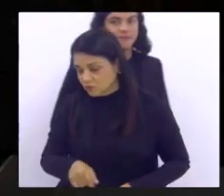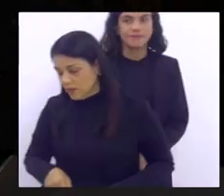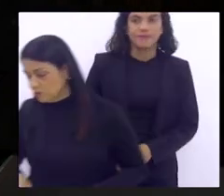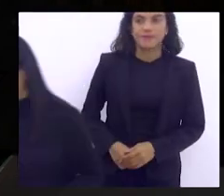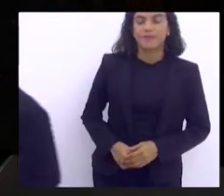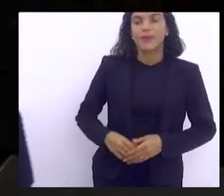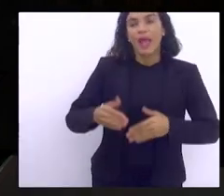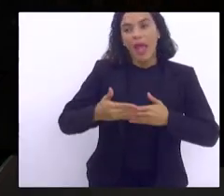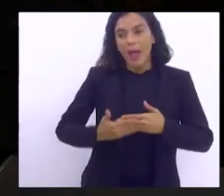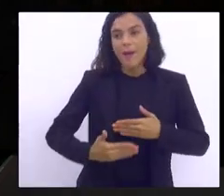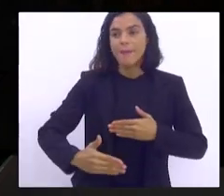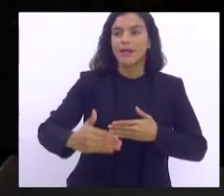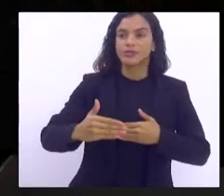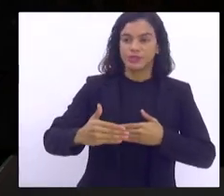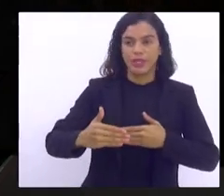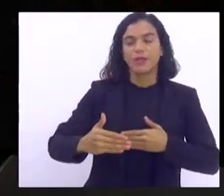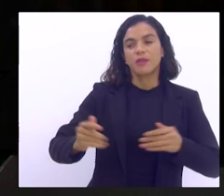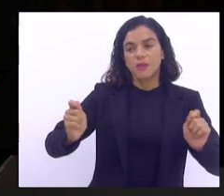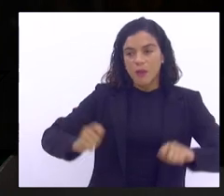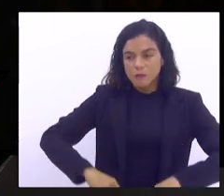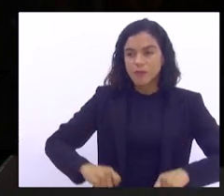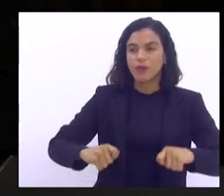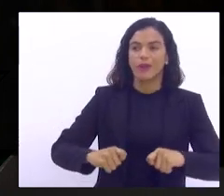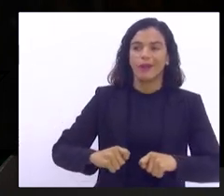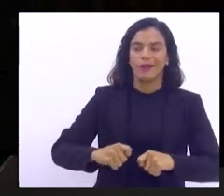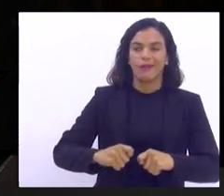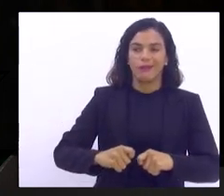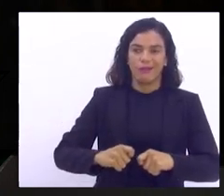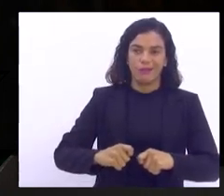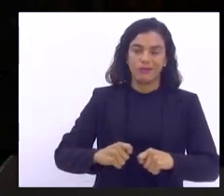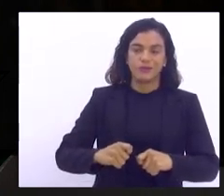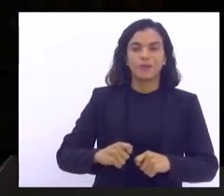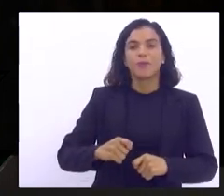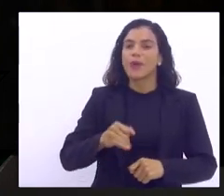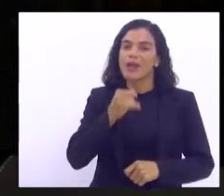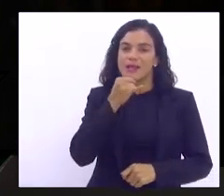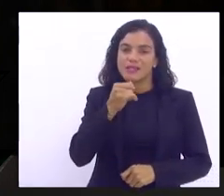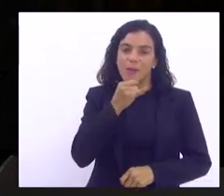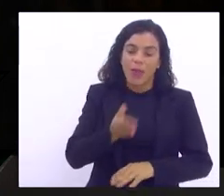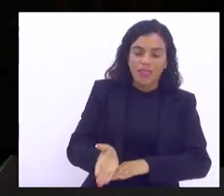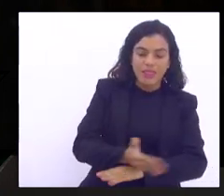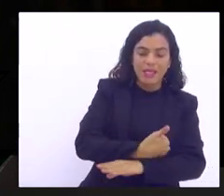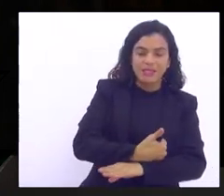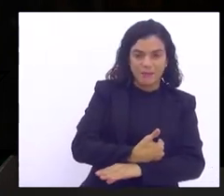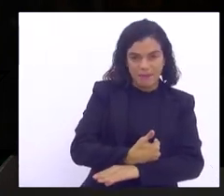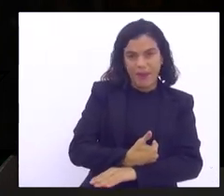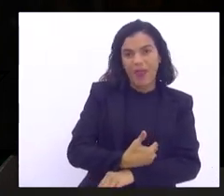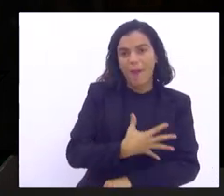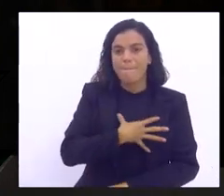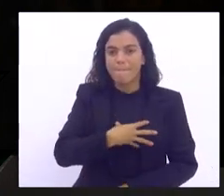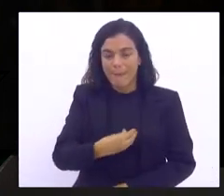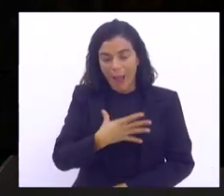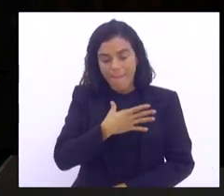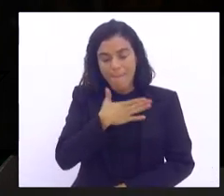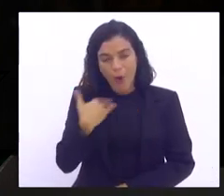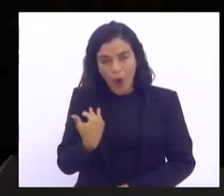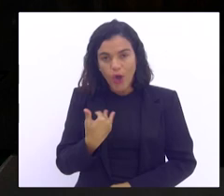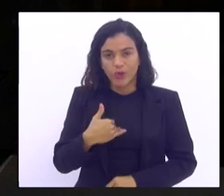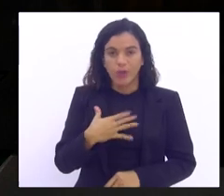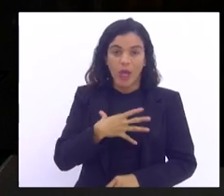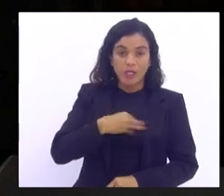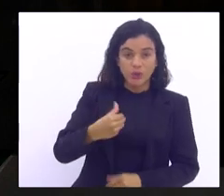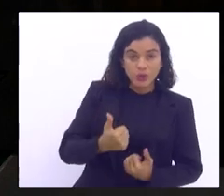a partir dali, nós poderemos estar diante da eutanásia, do aborto irrestrito, do suicídio assistido,